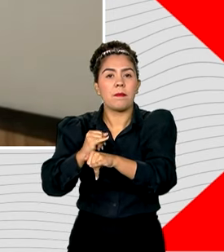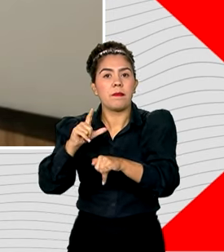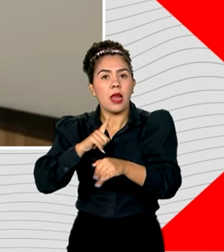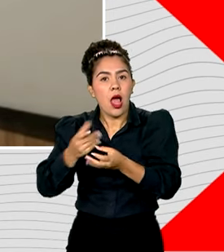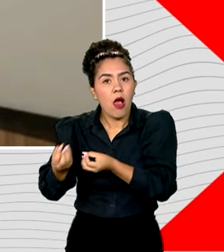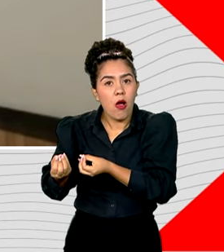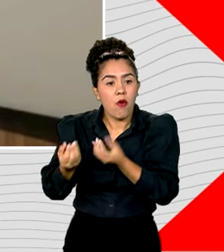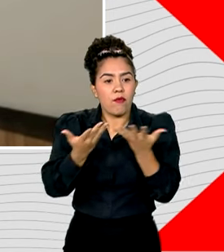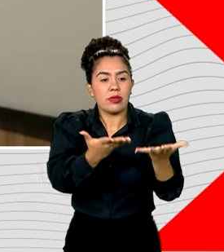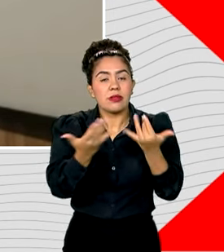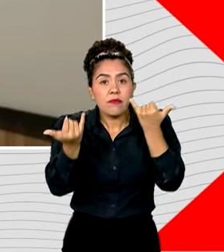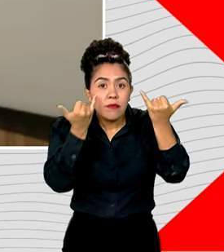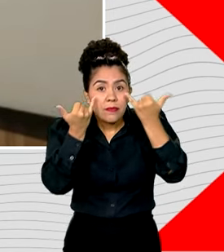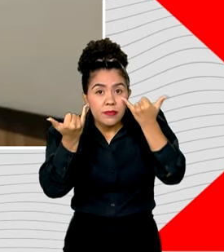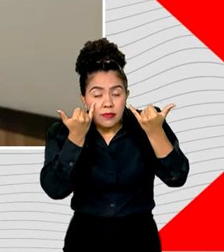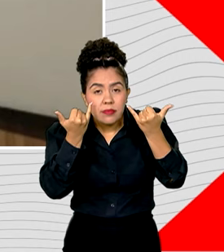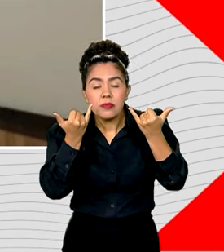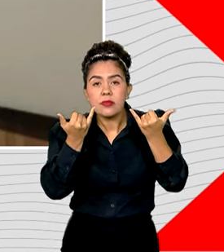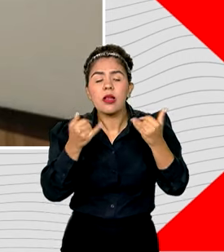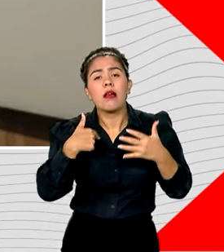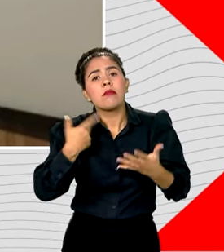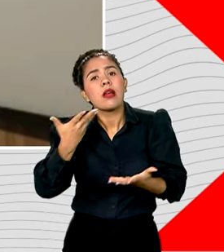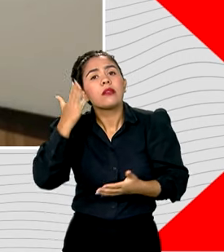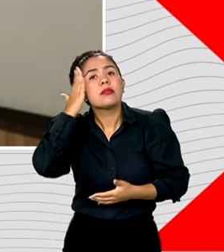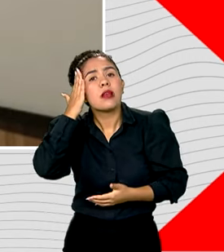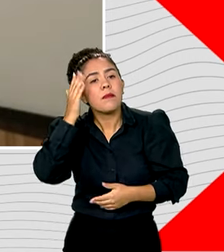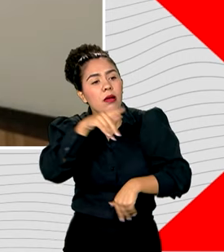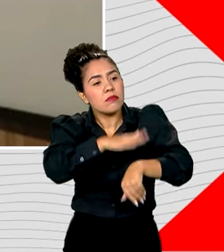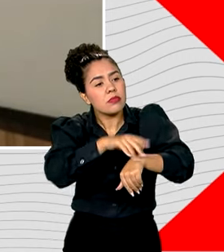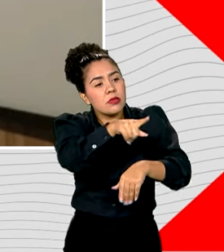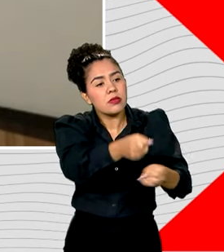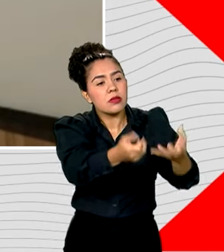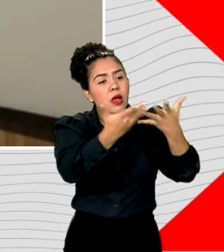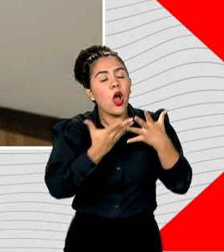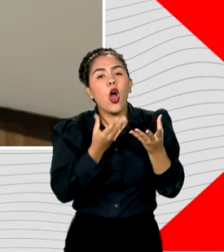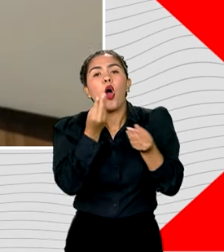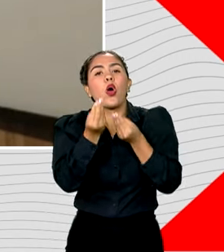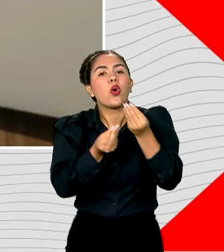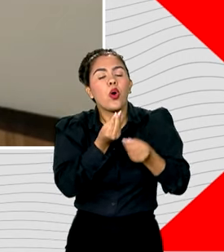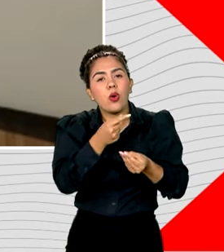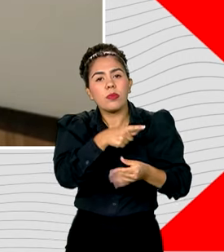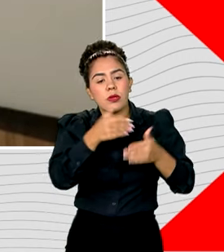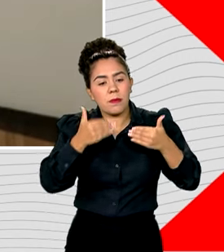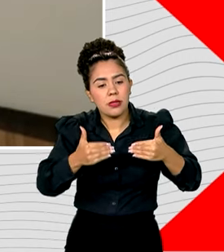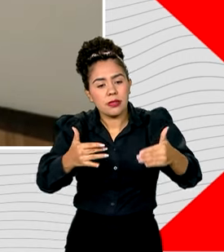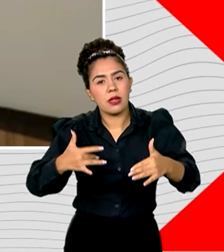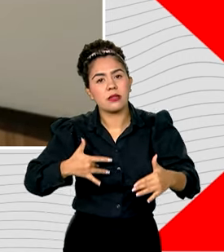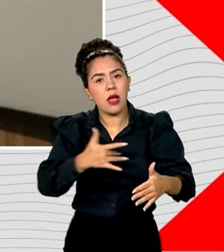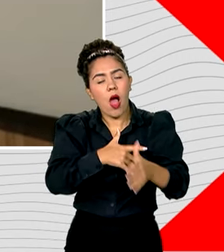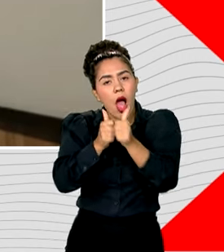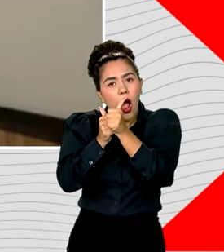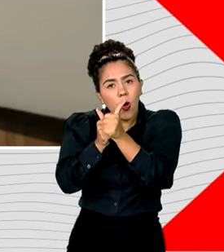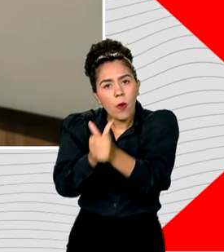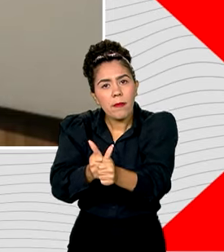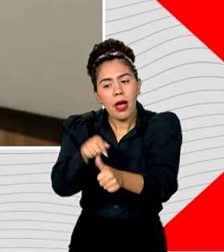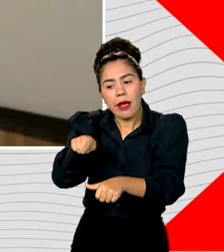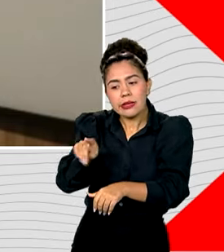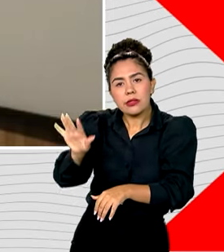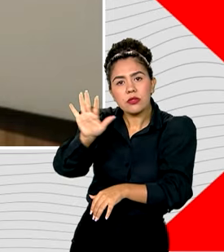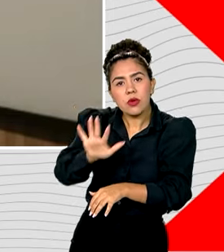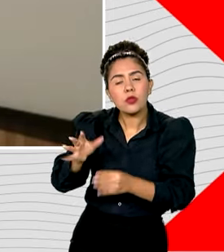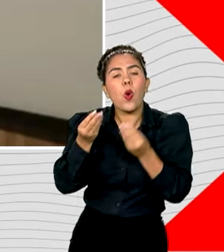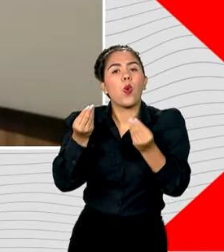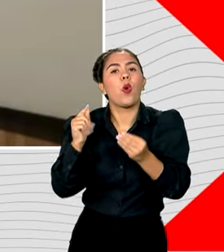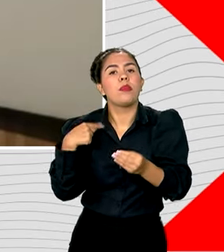Ministério da Saúde eu gostaria de saber com a senhora como é que o ministério acompanha essa situação e o que é que pode ser feito aí pra gente avançar